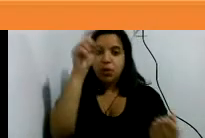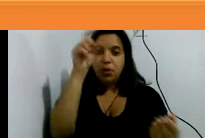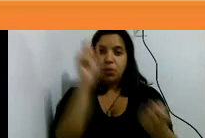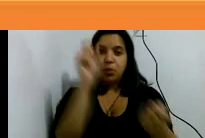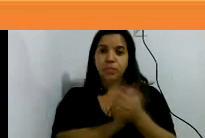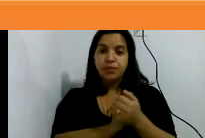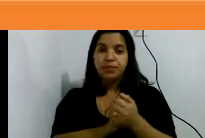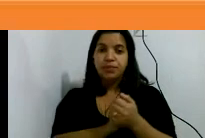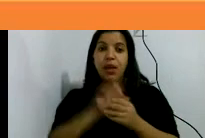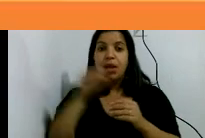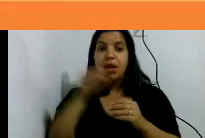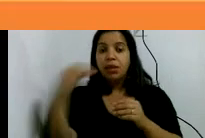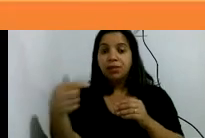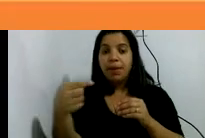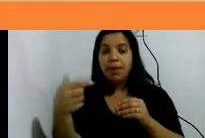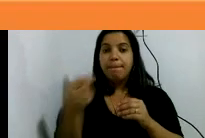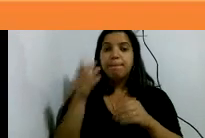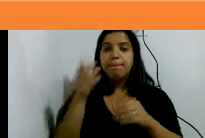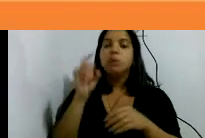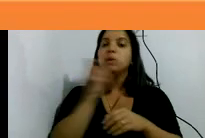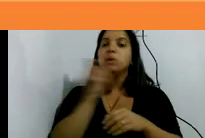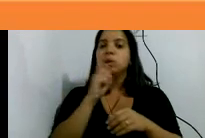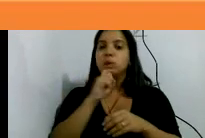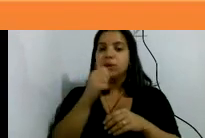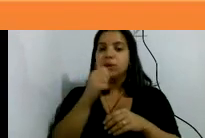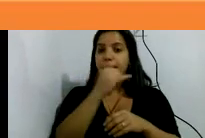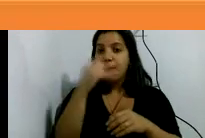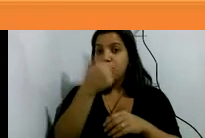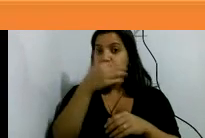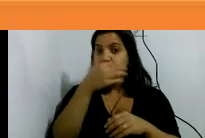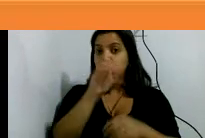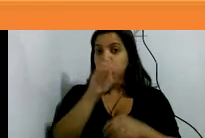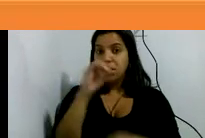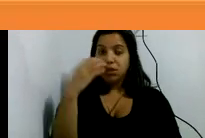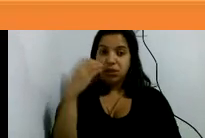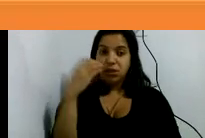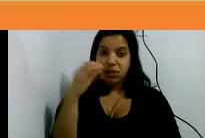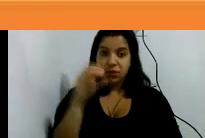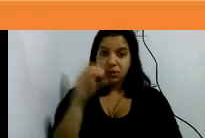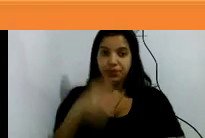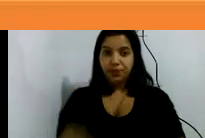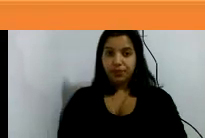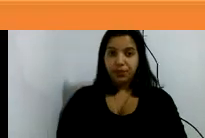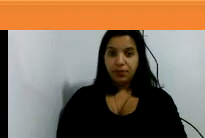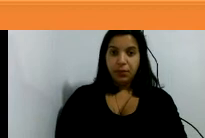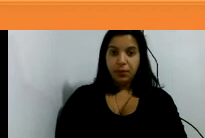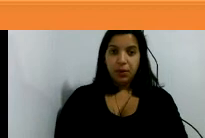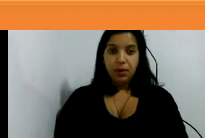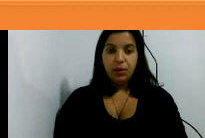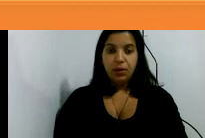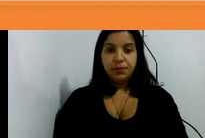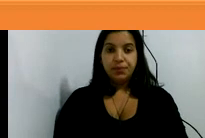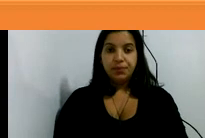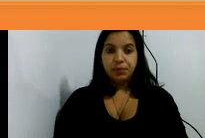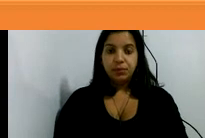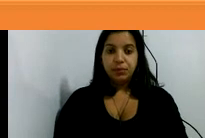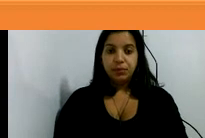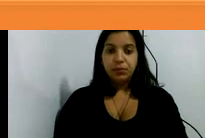centrifugação de bolsa de sangue total com posterior congelamento a menos 10